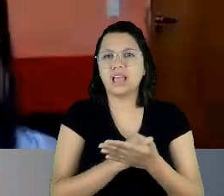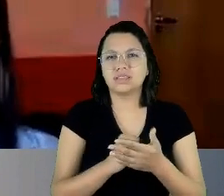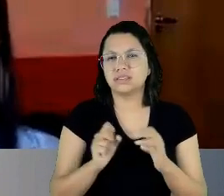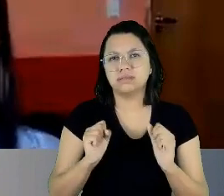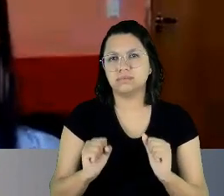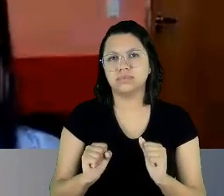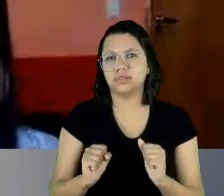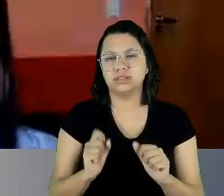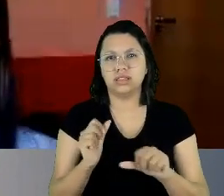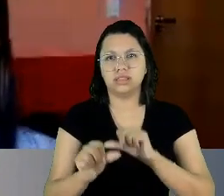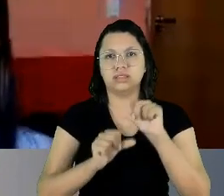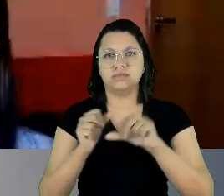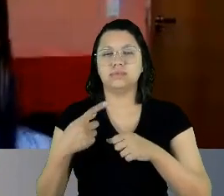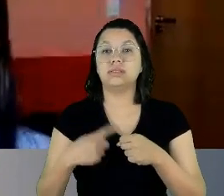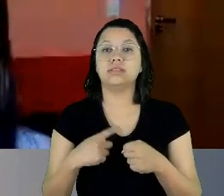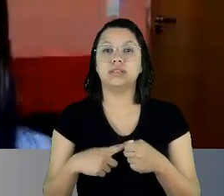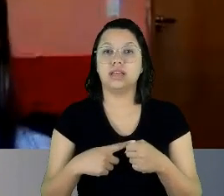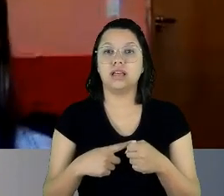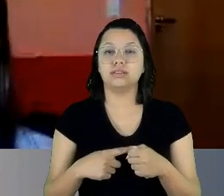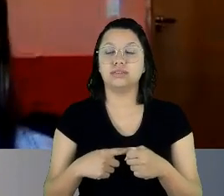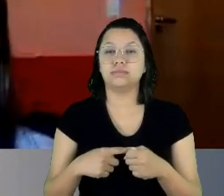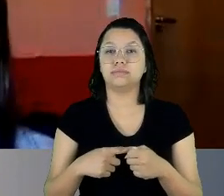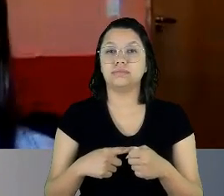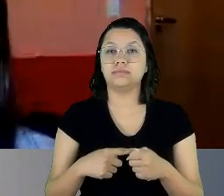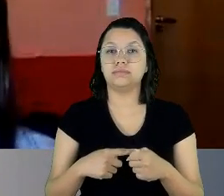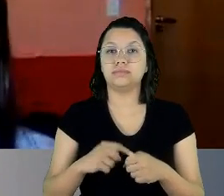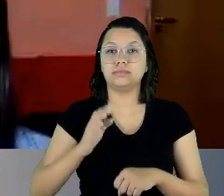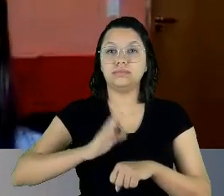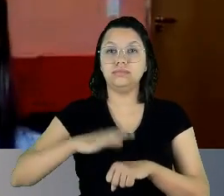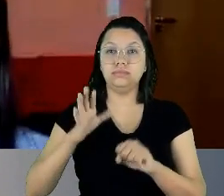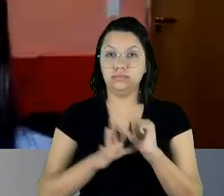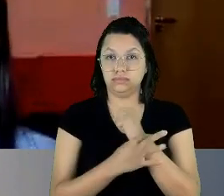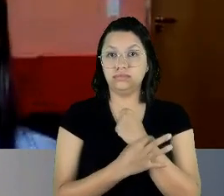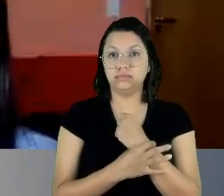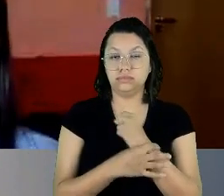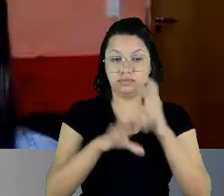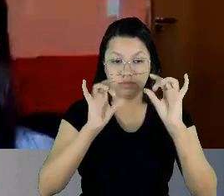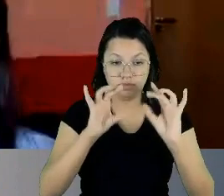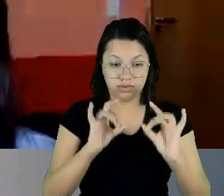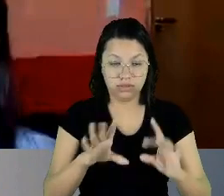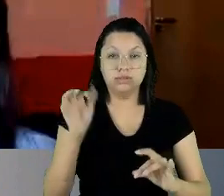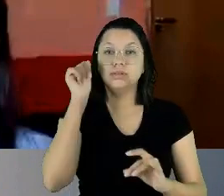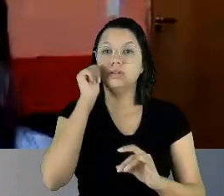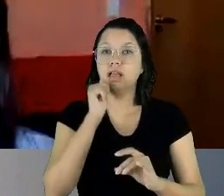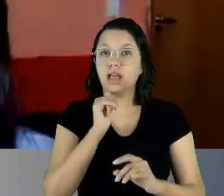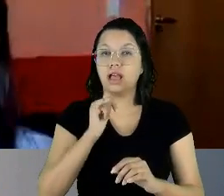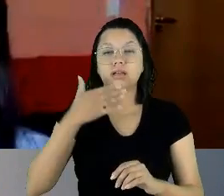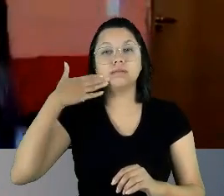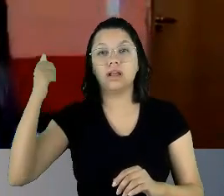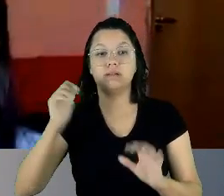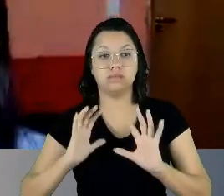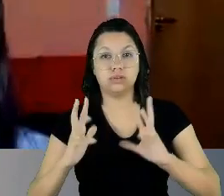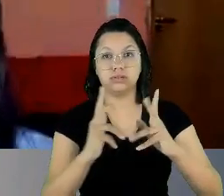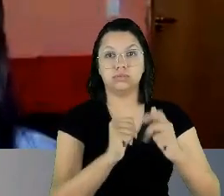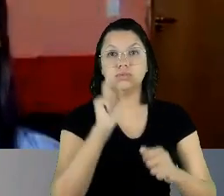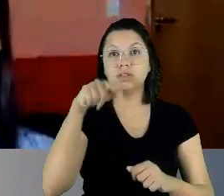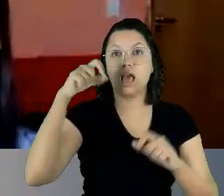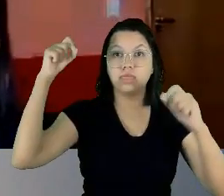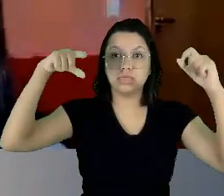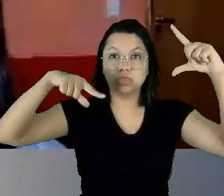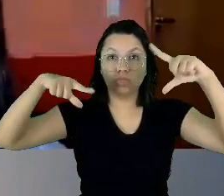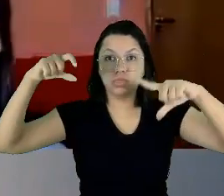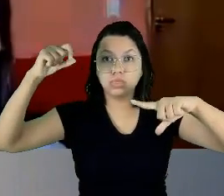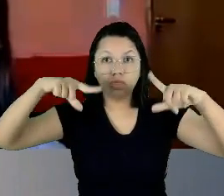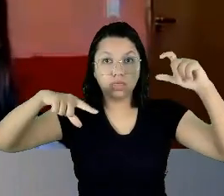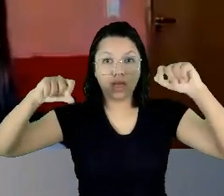básicas poderiam tornar as cidades mais seguras, especialmente para as mulheres, né? Mas melhor para todos, que é a